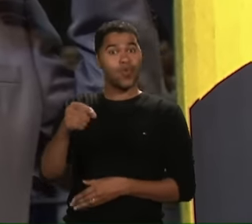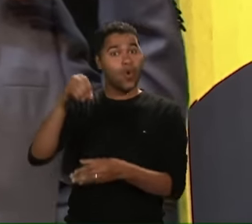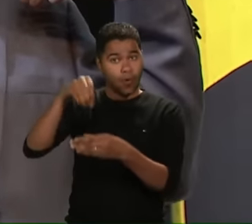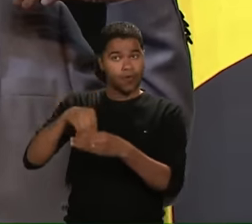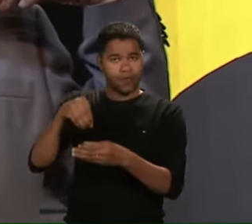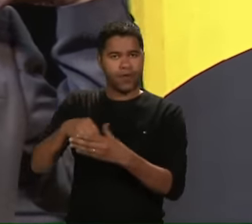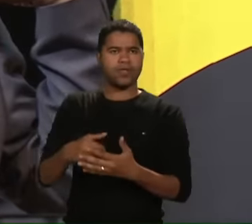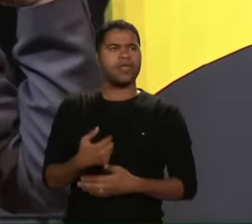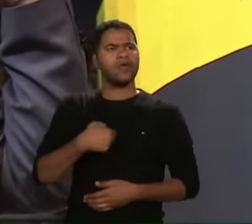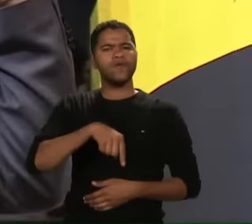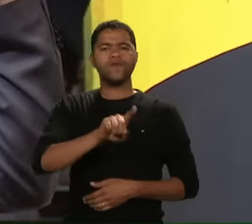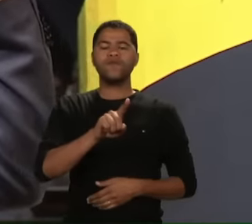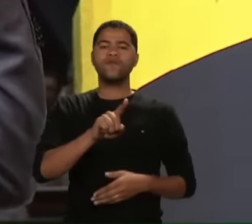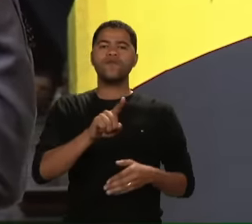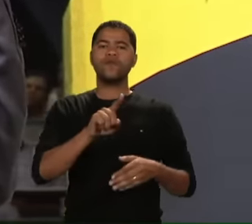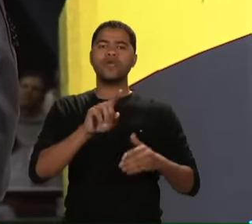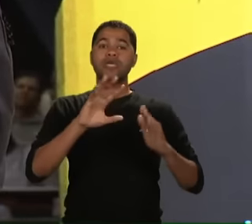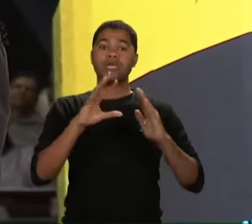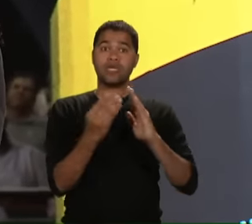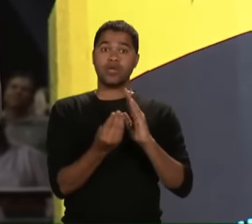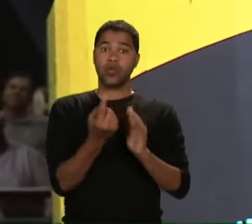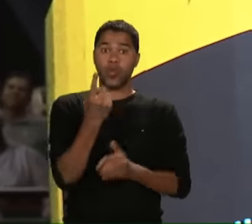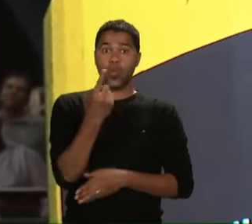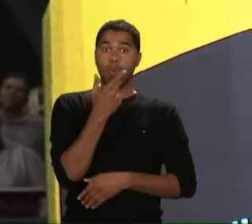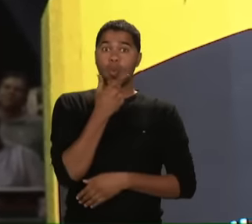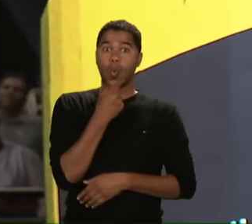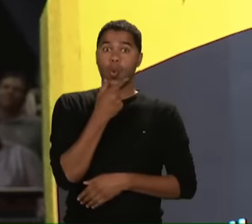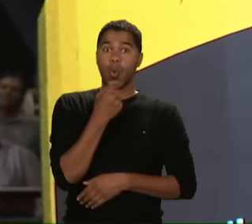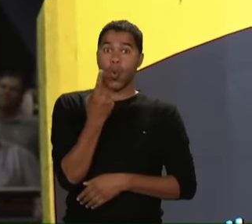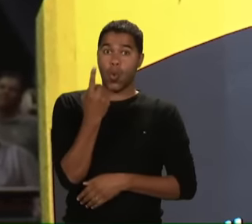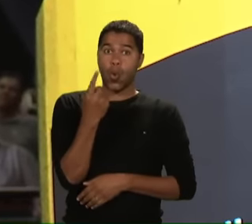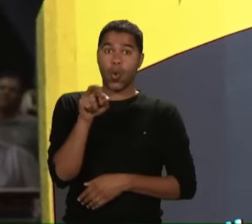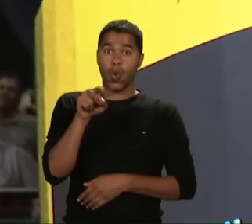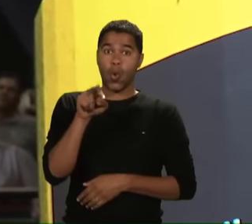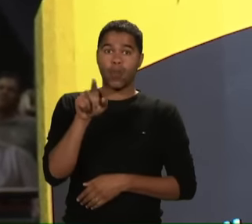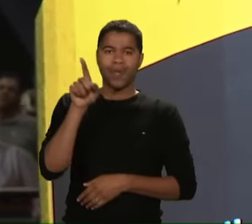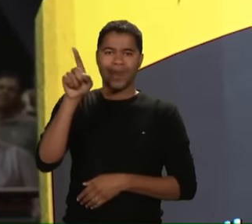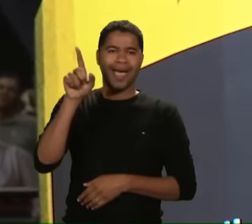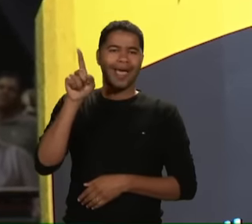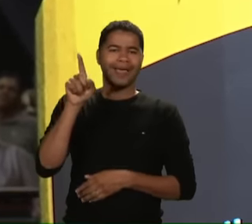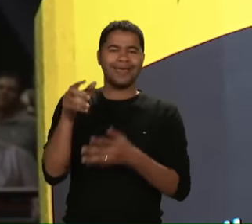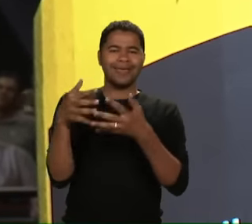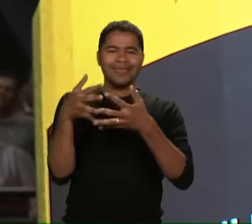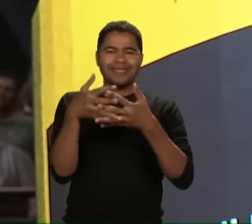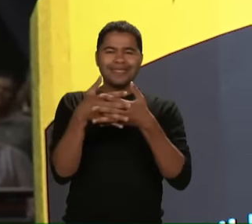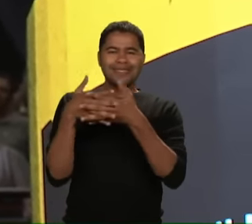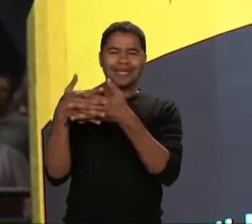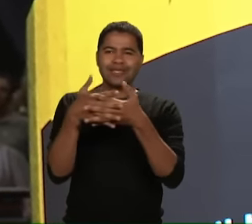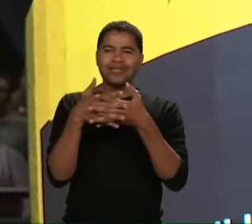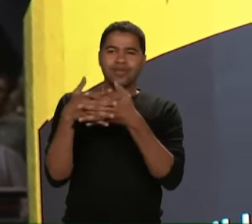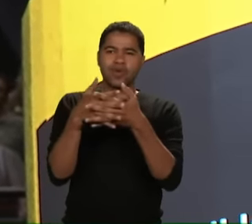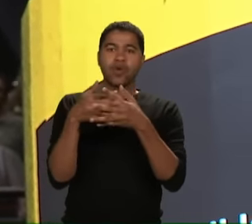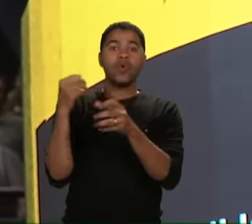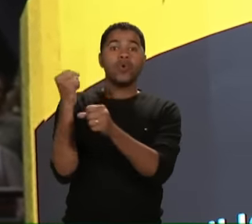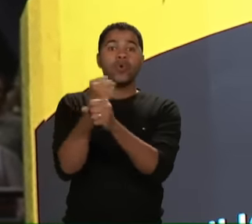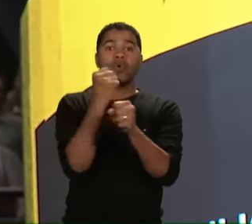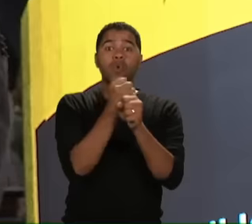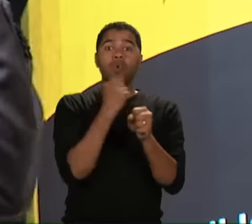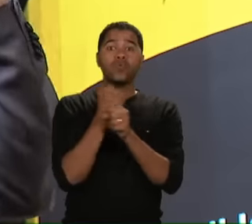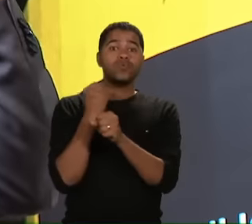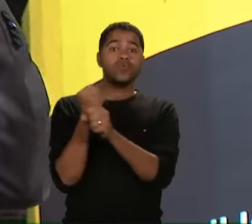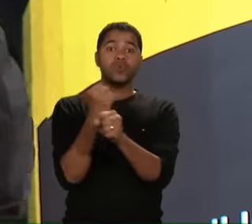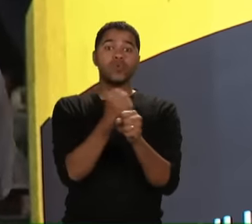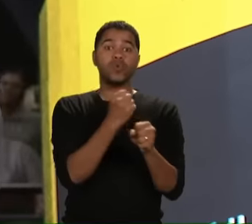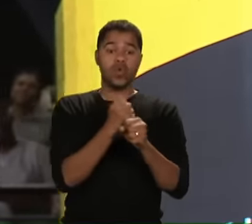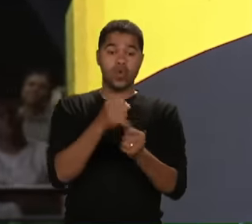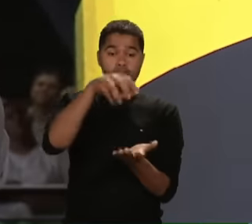Eu fui numa igreja que um único irmão, um só lá nos Estados Unidos, um só, construiu o templo, custou 19